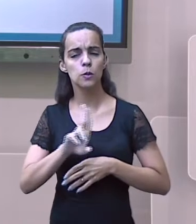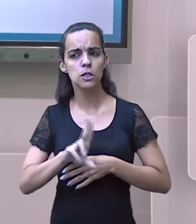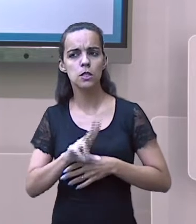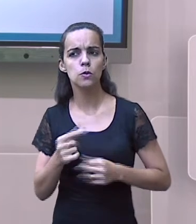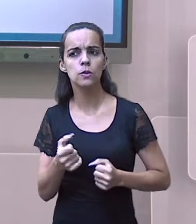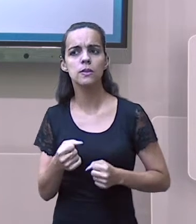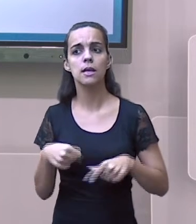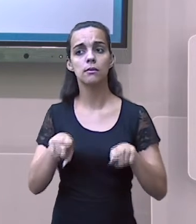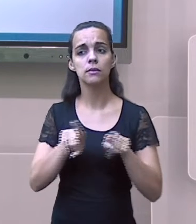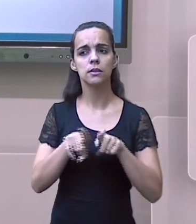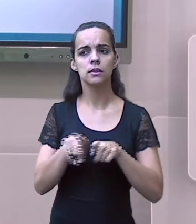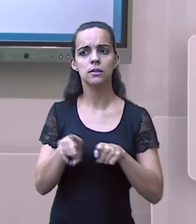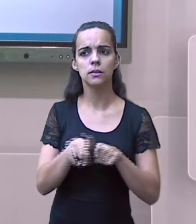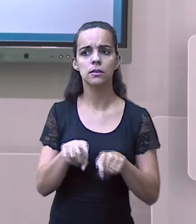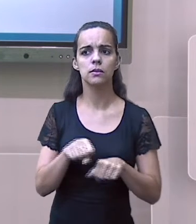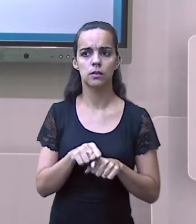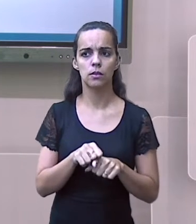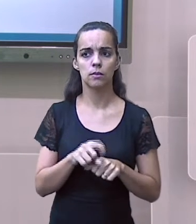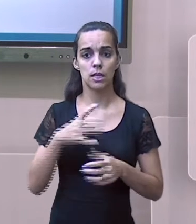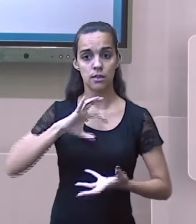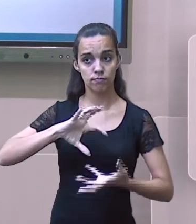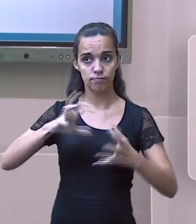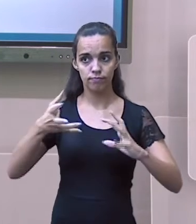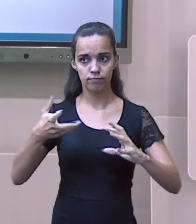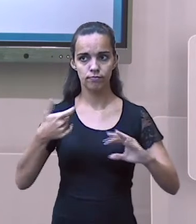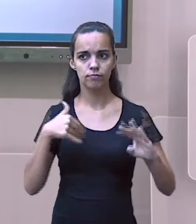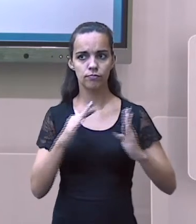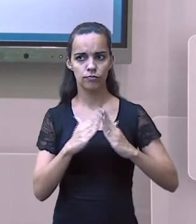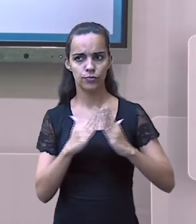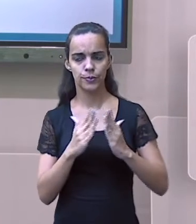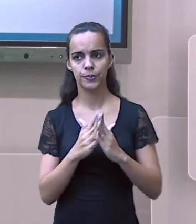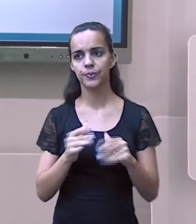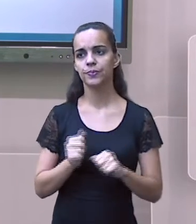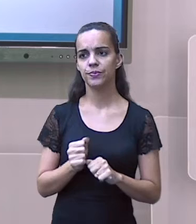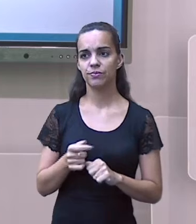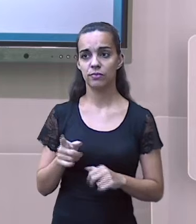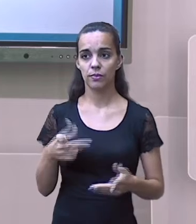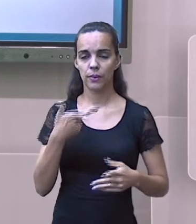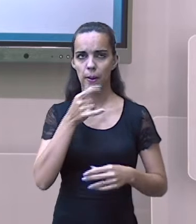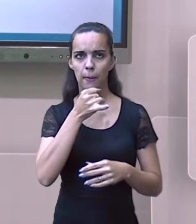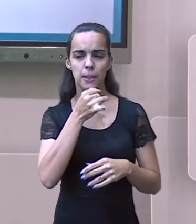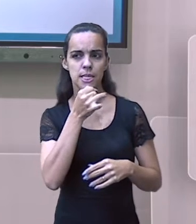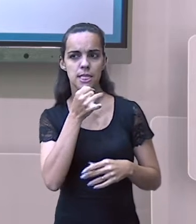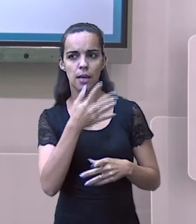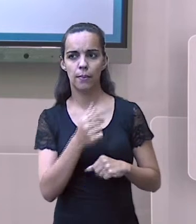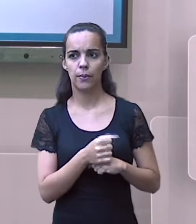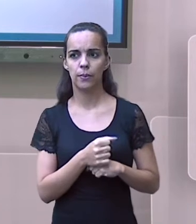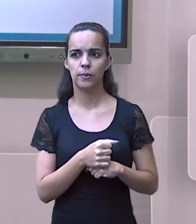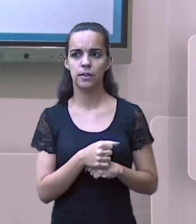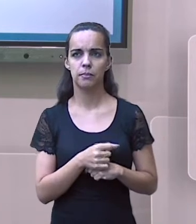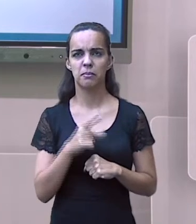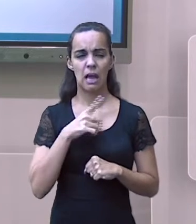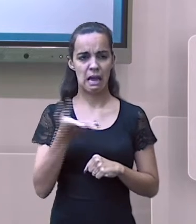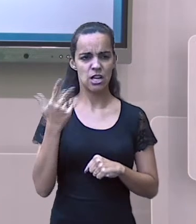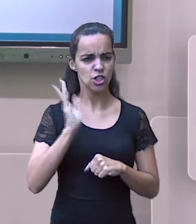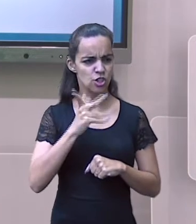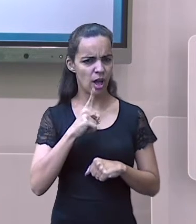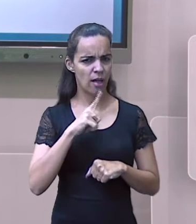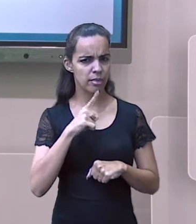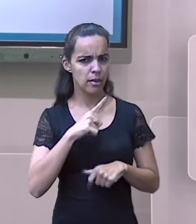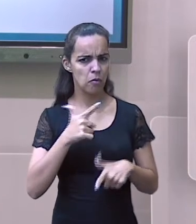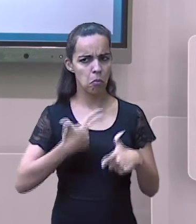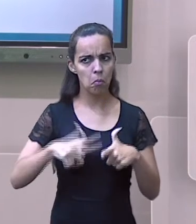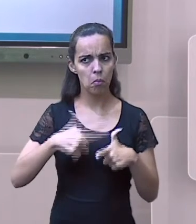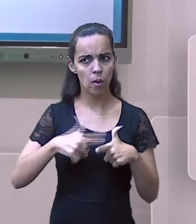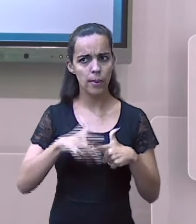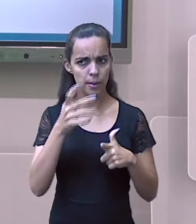utilizados também nas reformas, tá? No objetivo aí de reparar aquilo que teve algum problema, algum